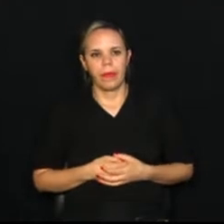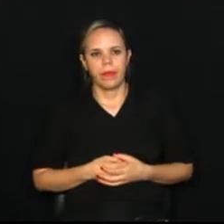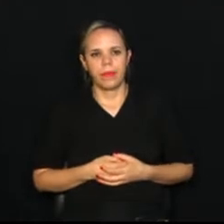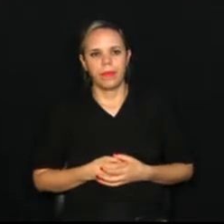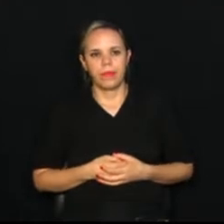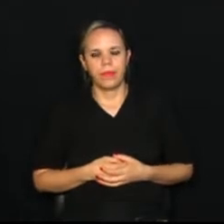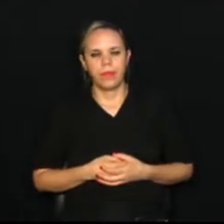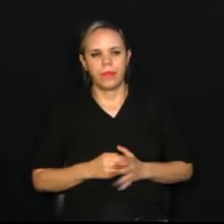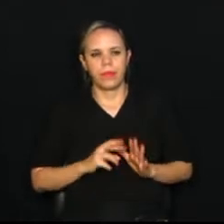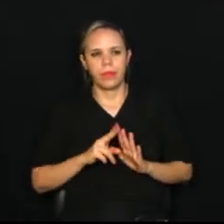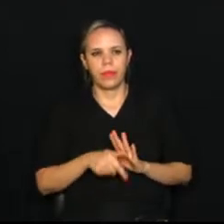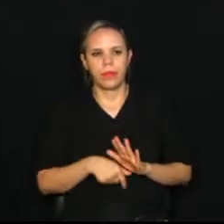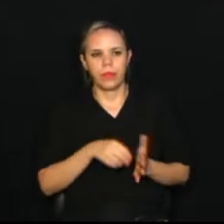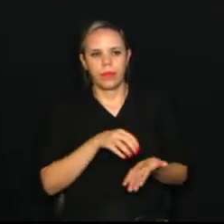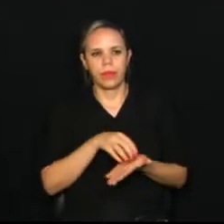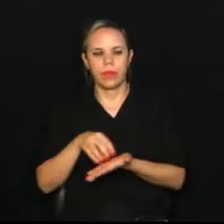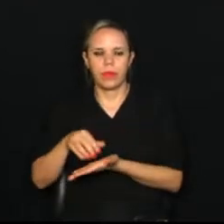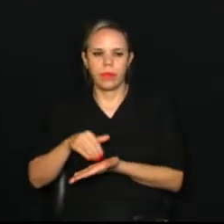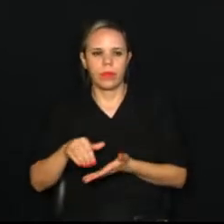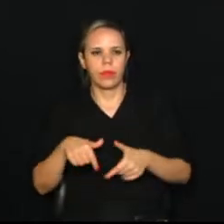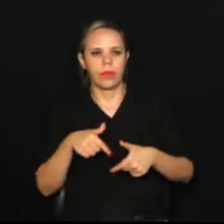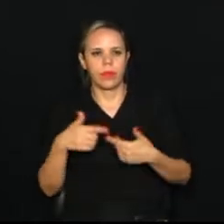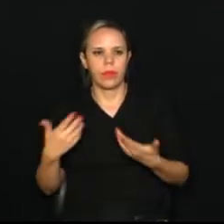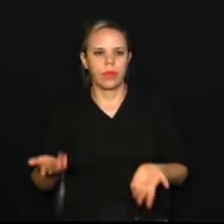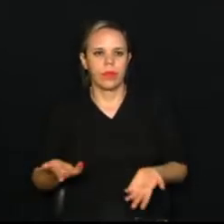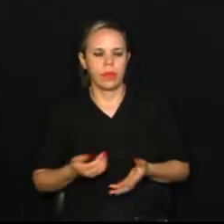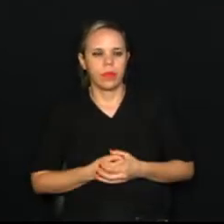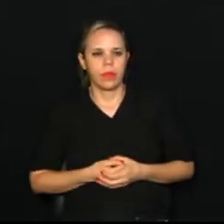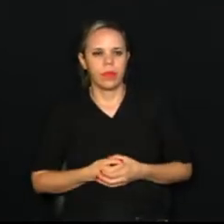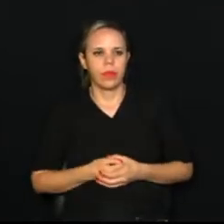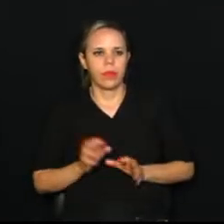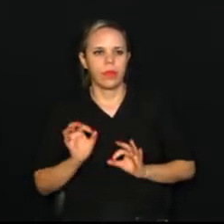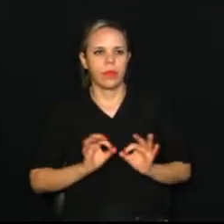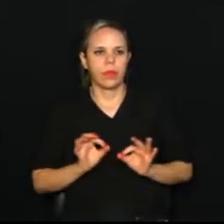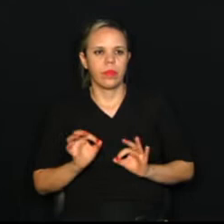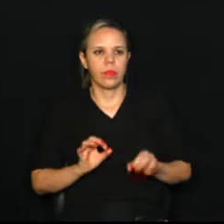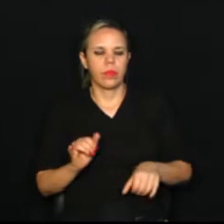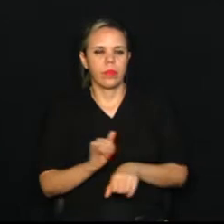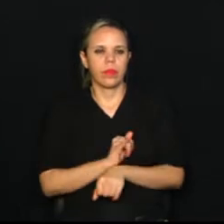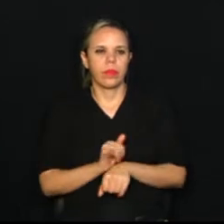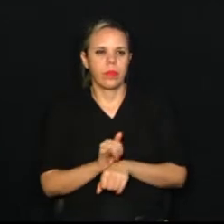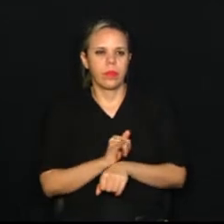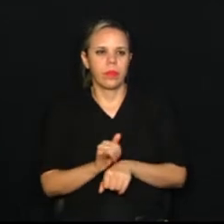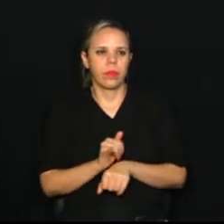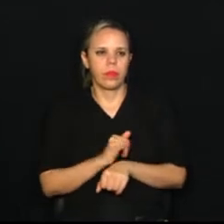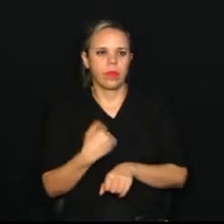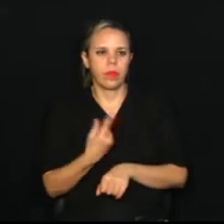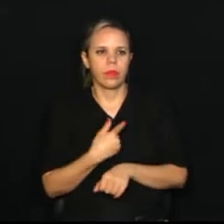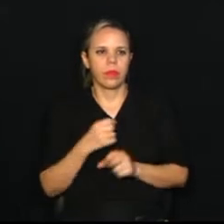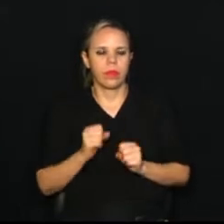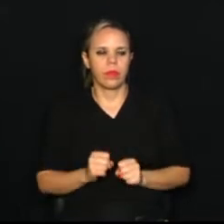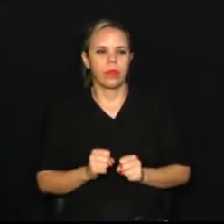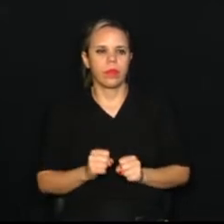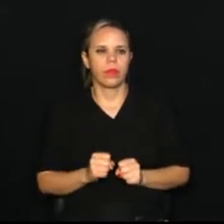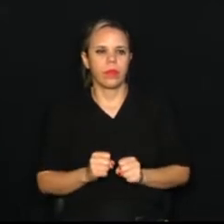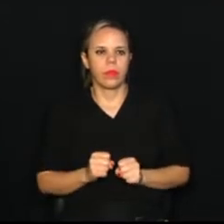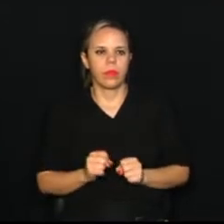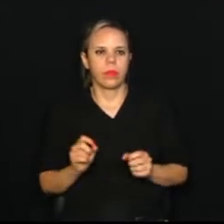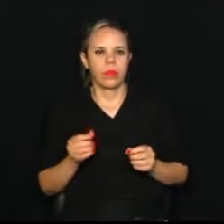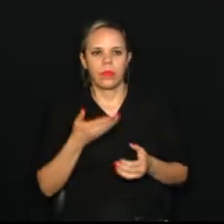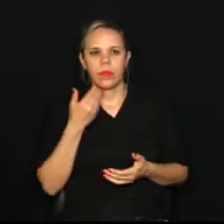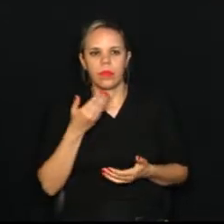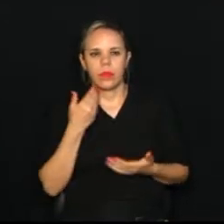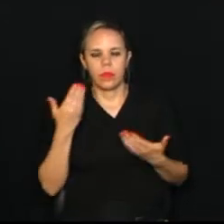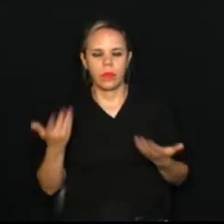dos diversos setores que a gente trabalha, arrumar mecanismos de que a gente possa